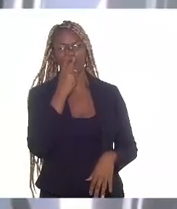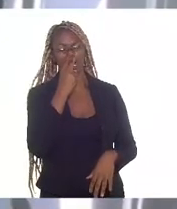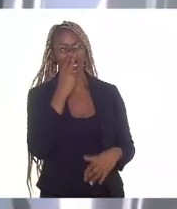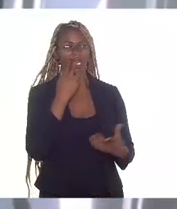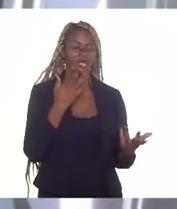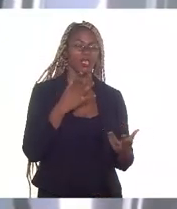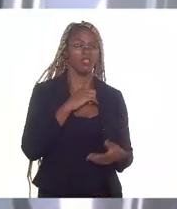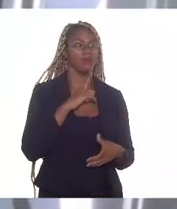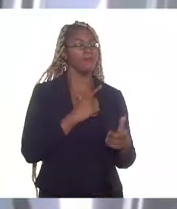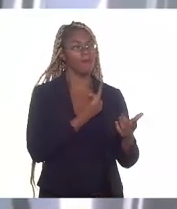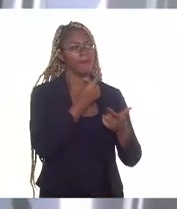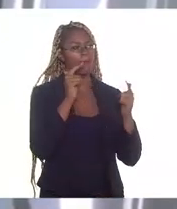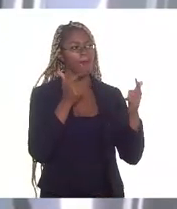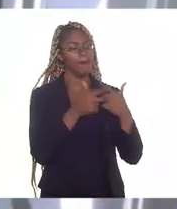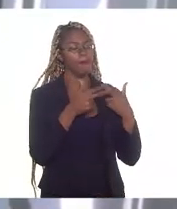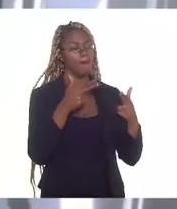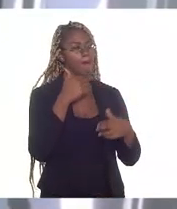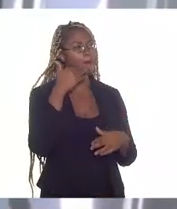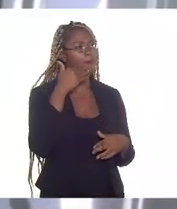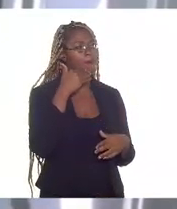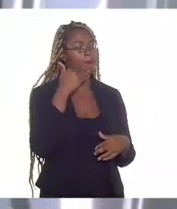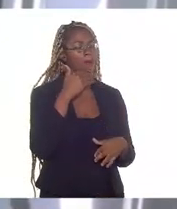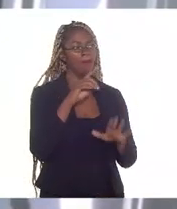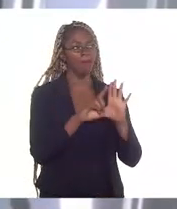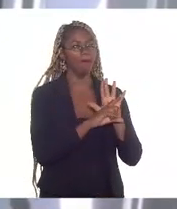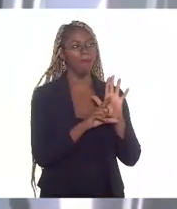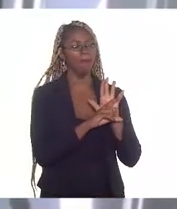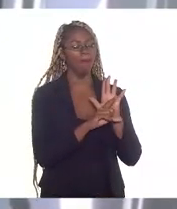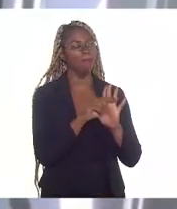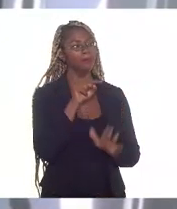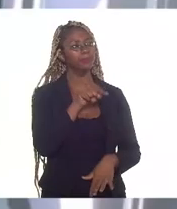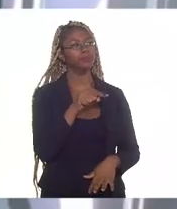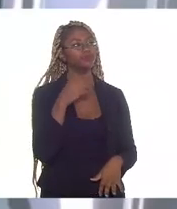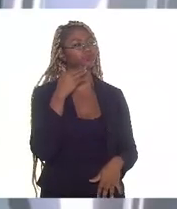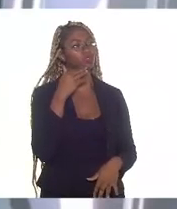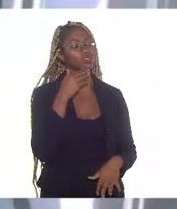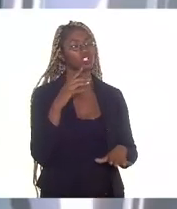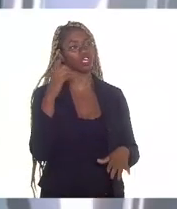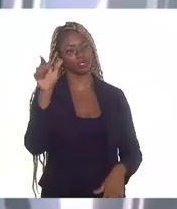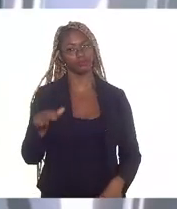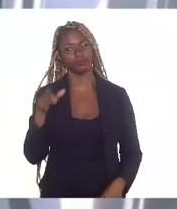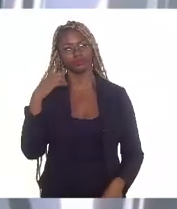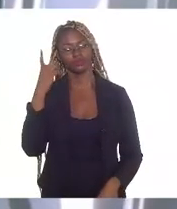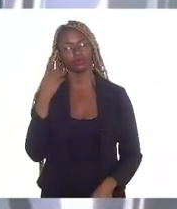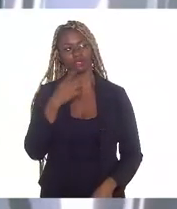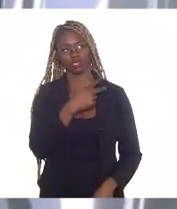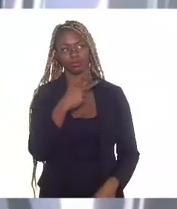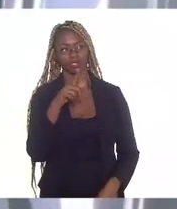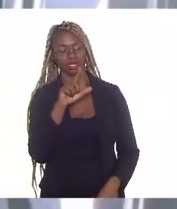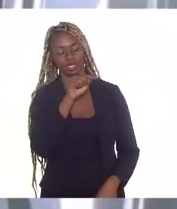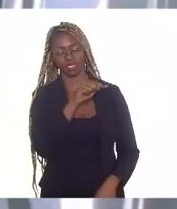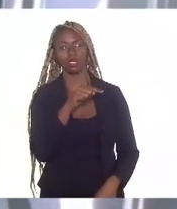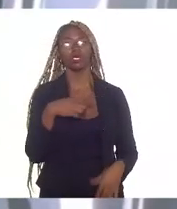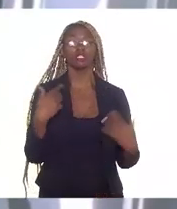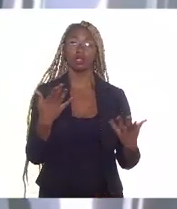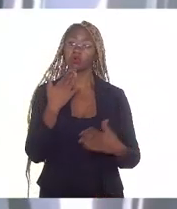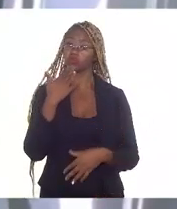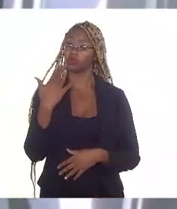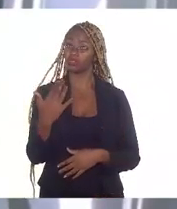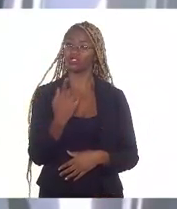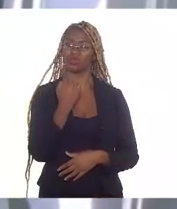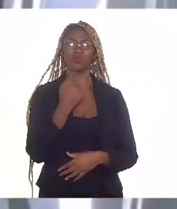deputada não tem, ou melhor, que a lei, né, que prejudica a iniciativa da deputada. Então, eu queria pedir a Vossa Excelência vista para, por